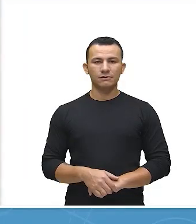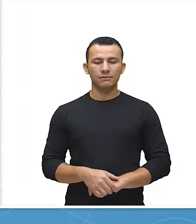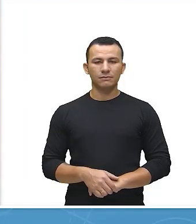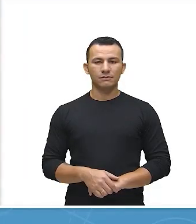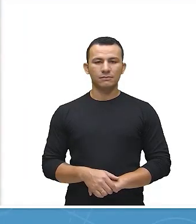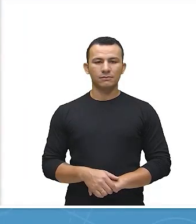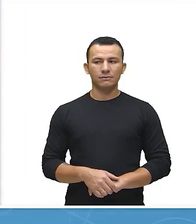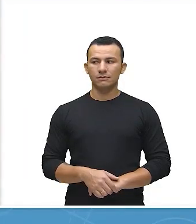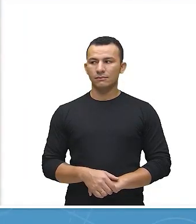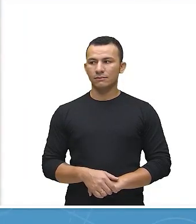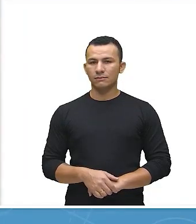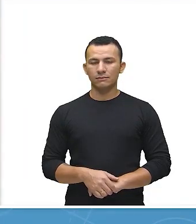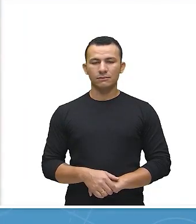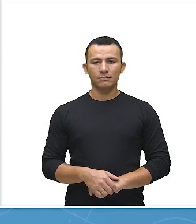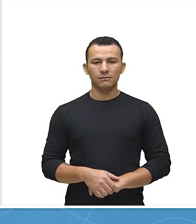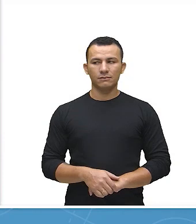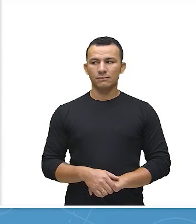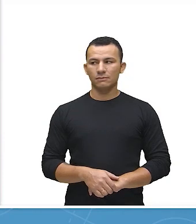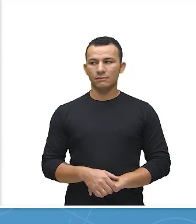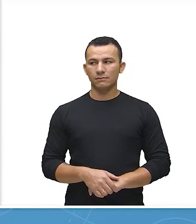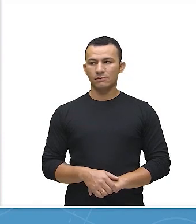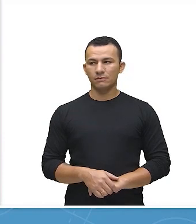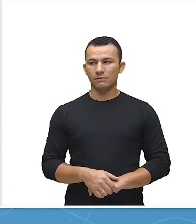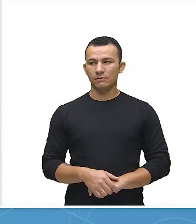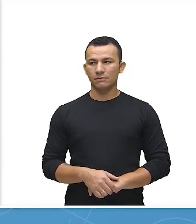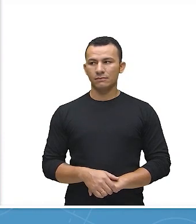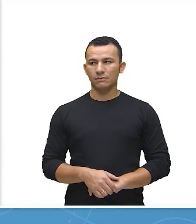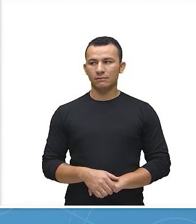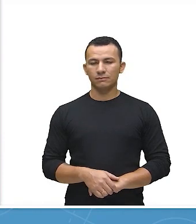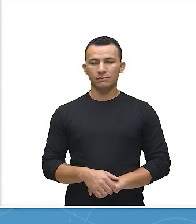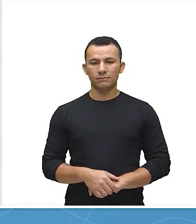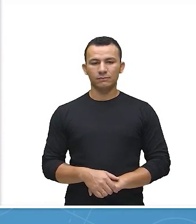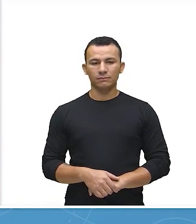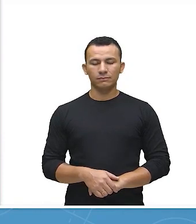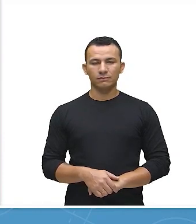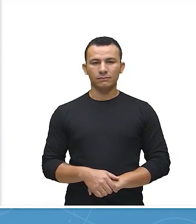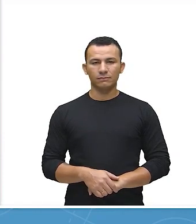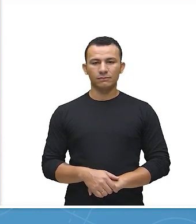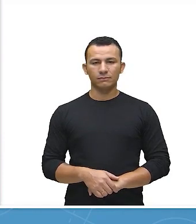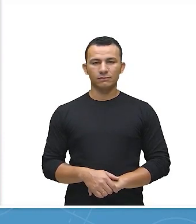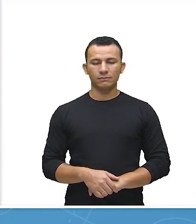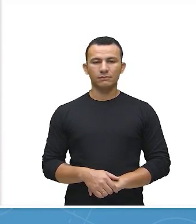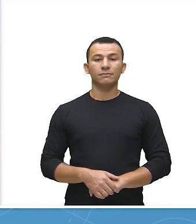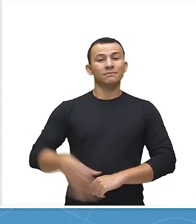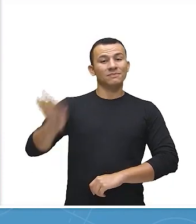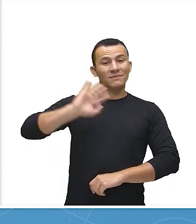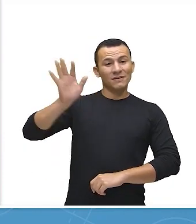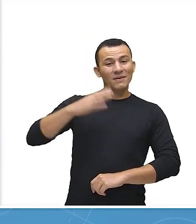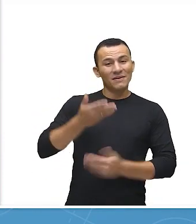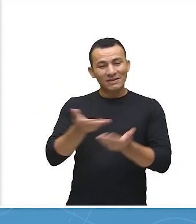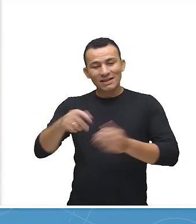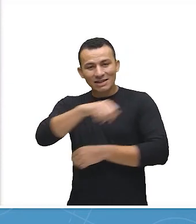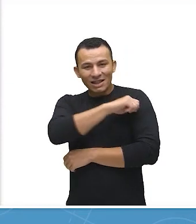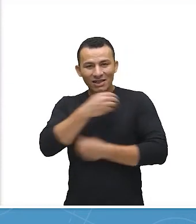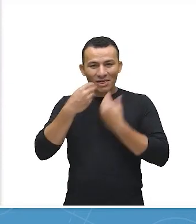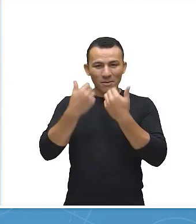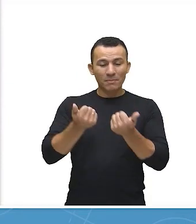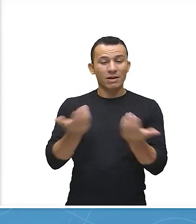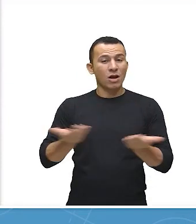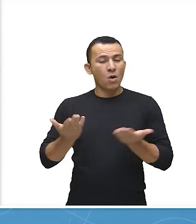Olá, alunos, tudo bem com vocês? Hoje é o dia da correção do nosso exercitando. Na segunda-feira